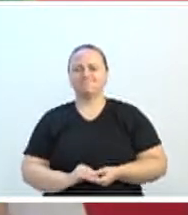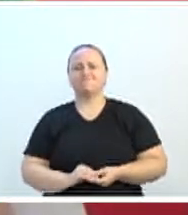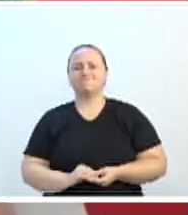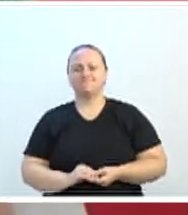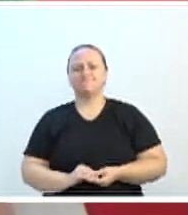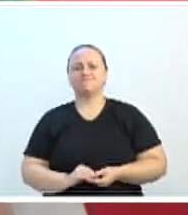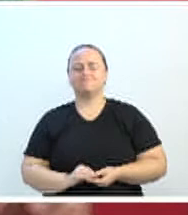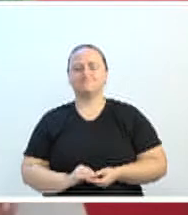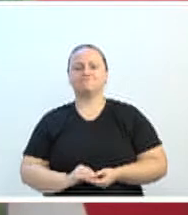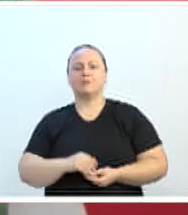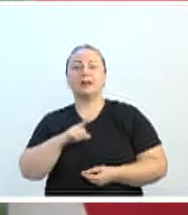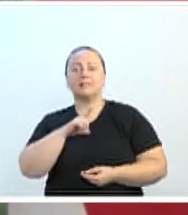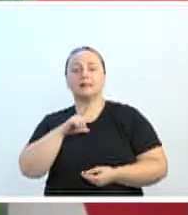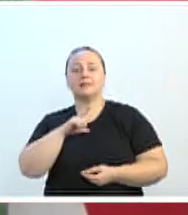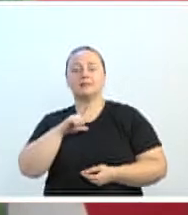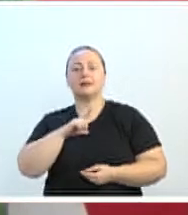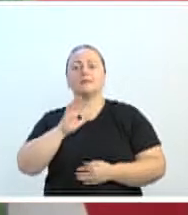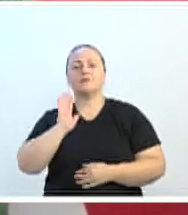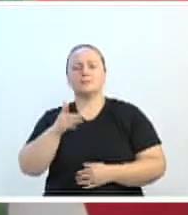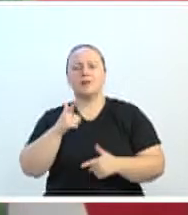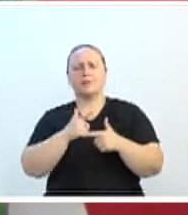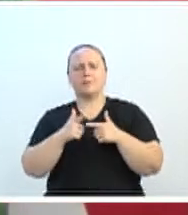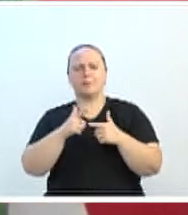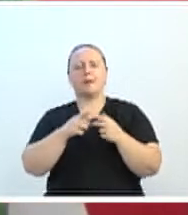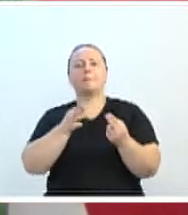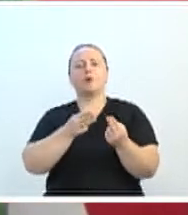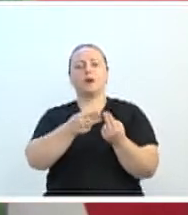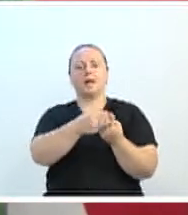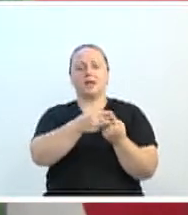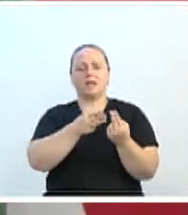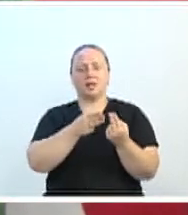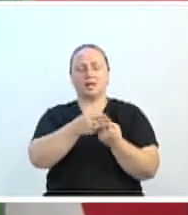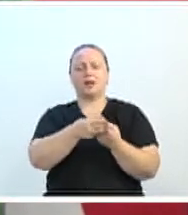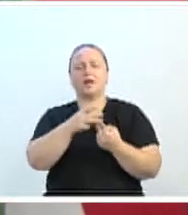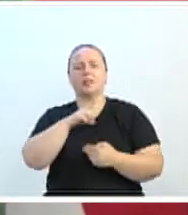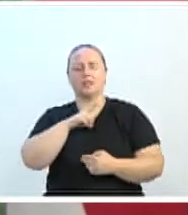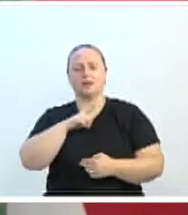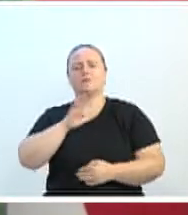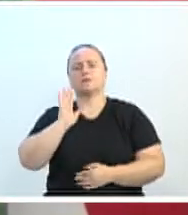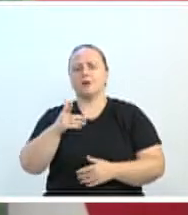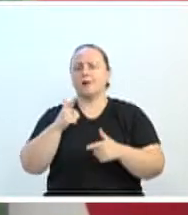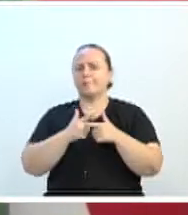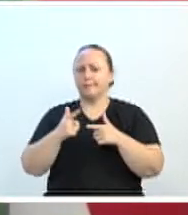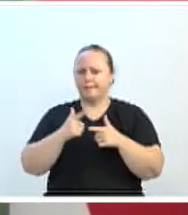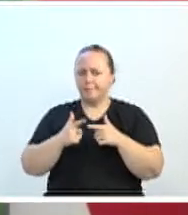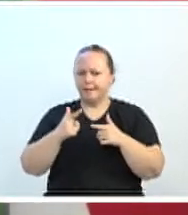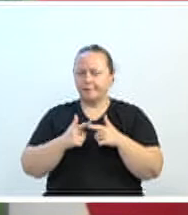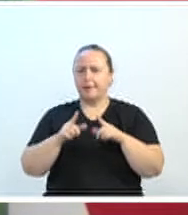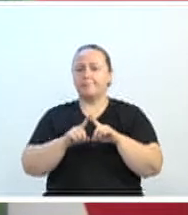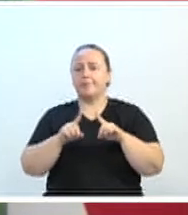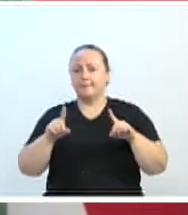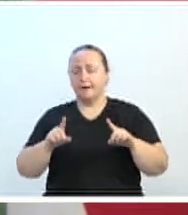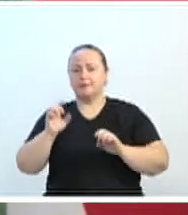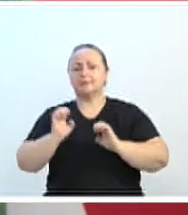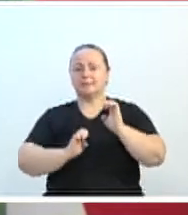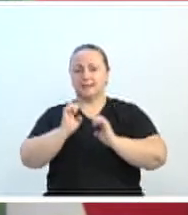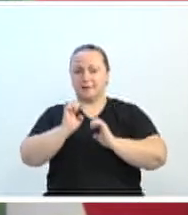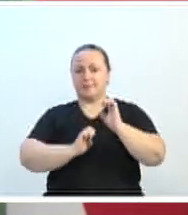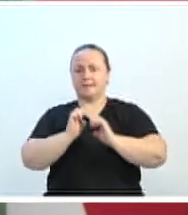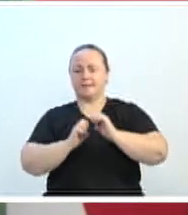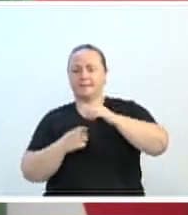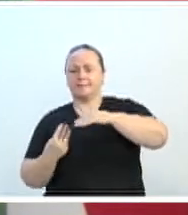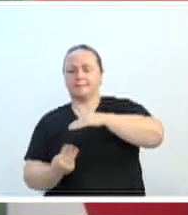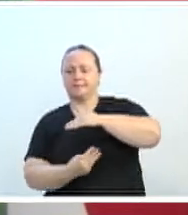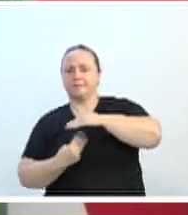tem feito e fez a solicitação da manutenção do equipamento, mas a empresa terceirizada, que hoje presta serviço